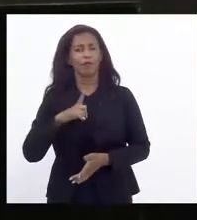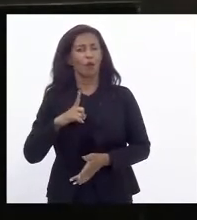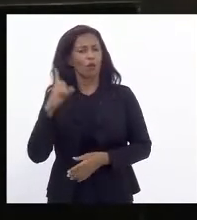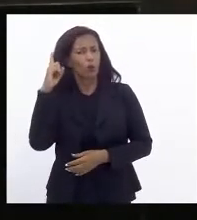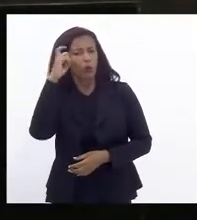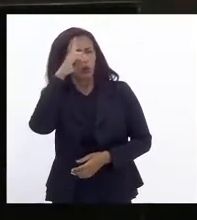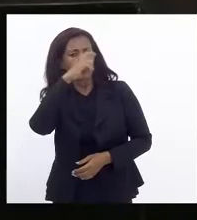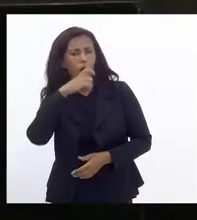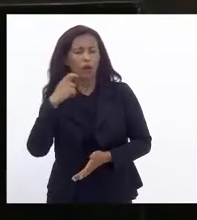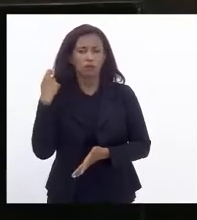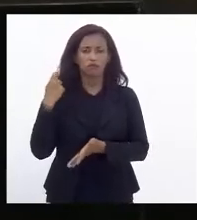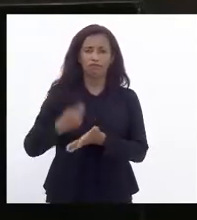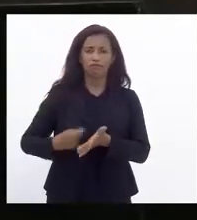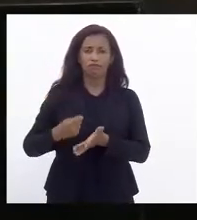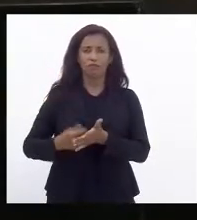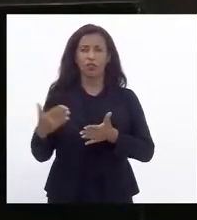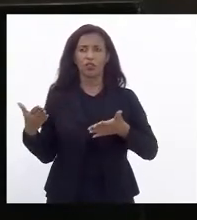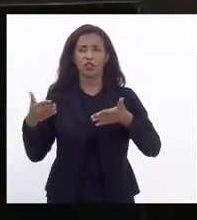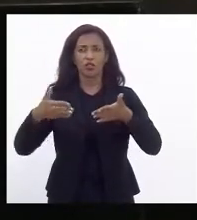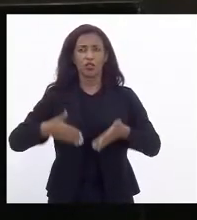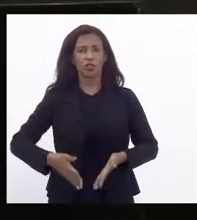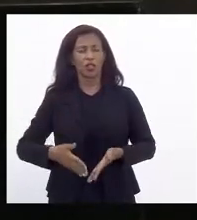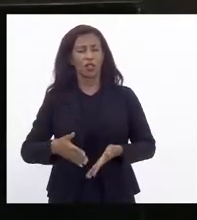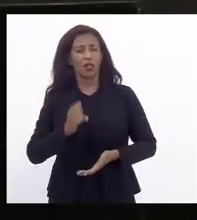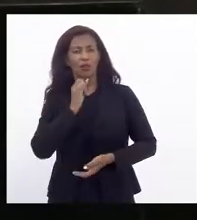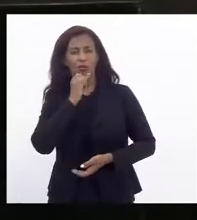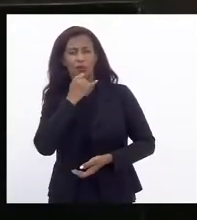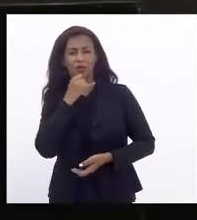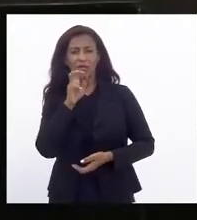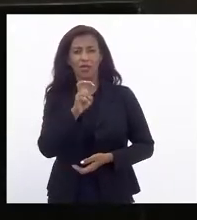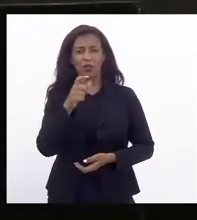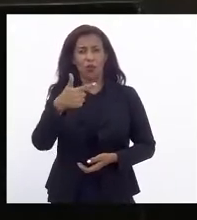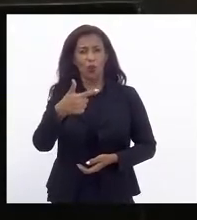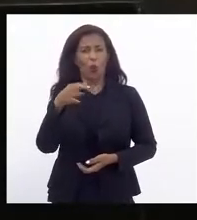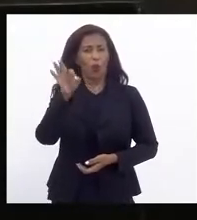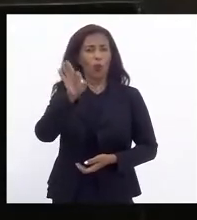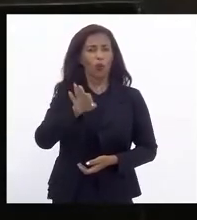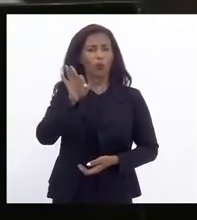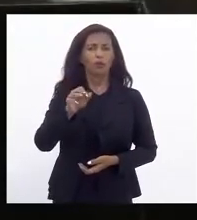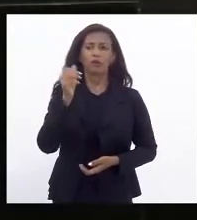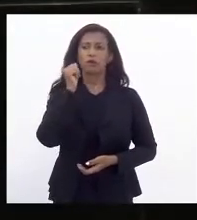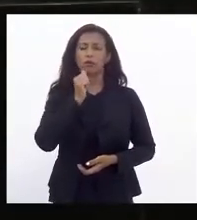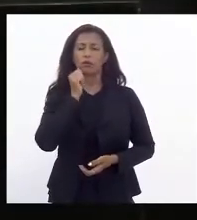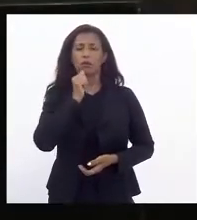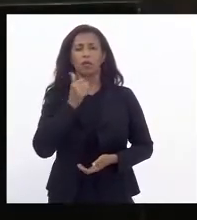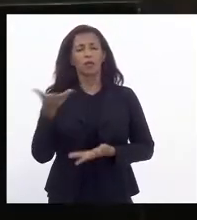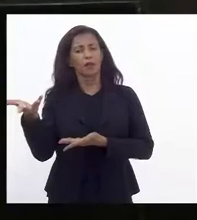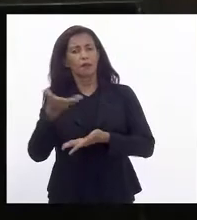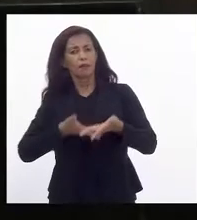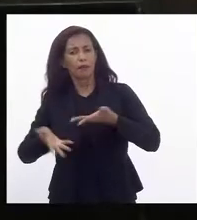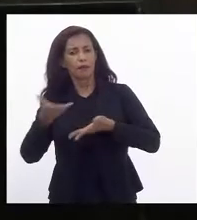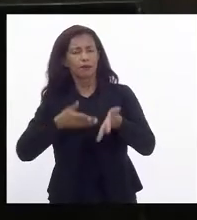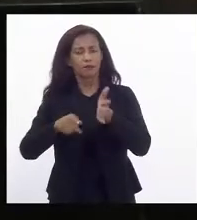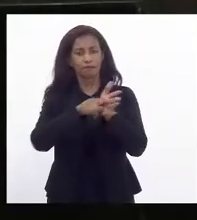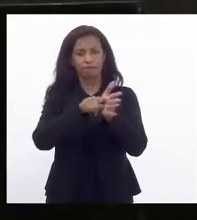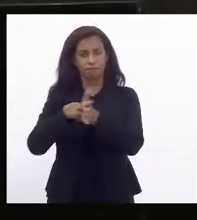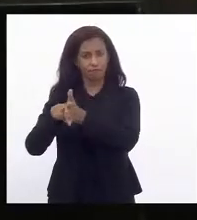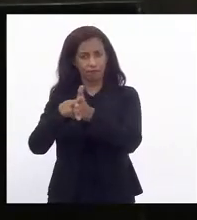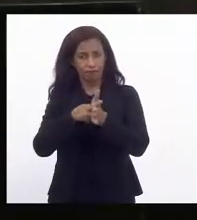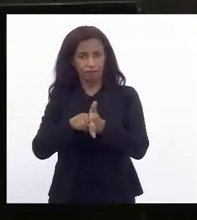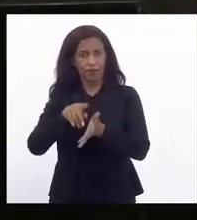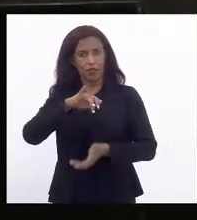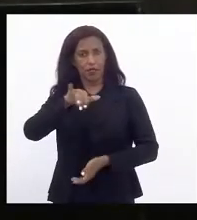duro chegar ao triste retrato onde 52% das mulheres que participaram dessa pesquisa da